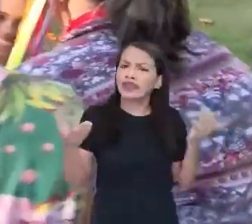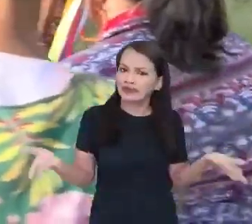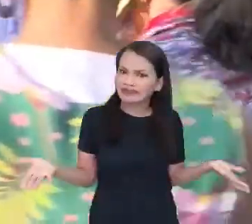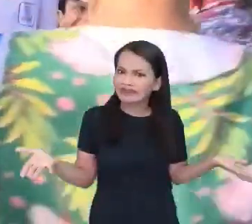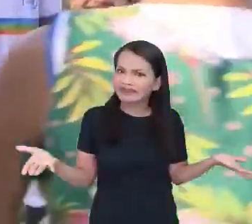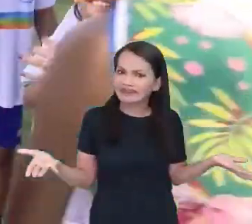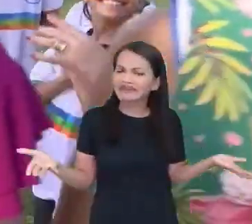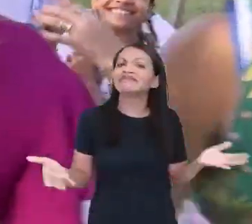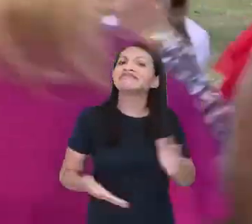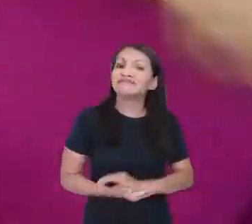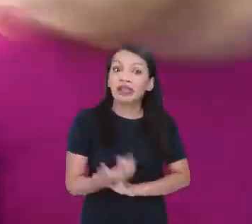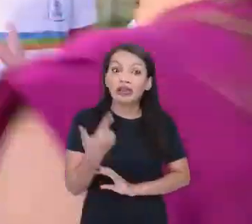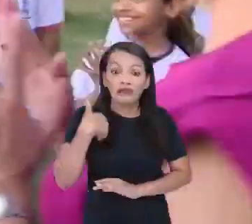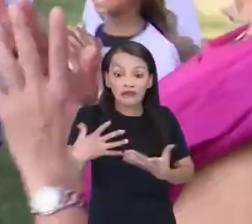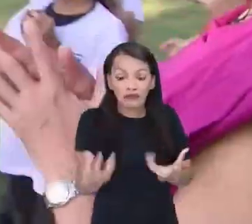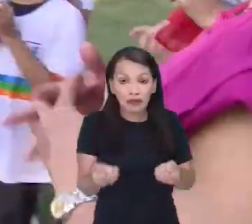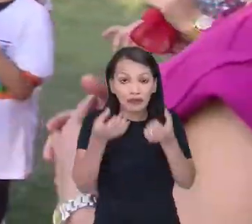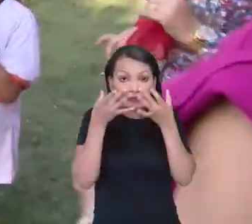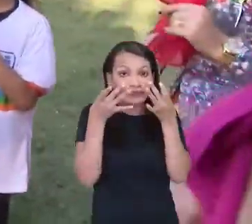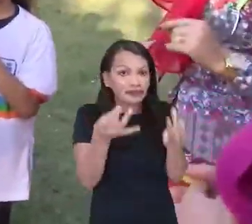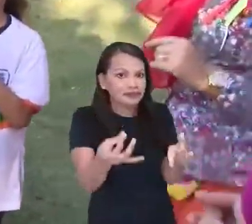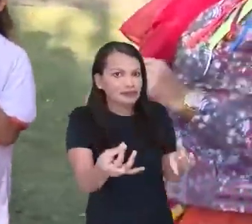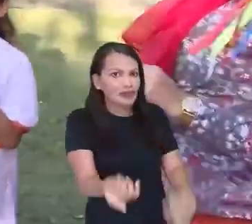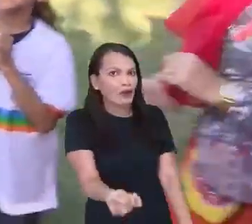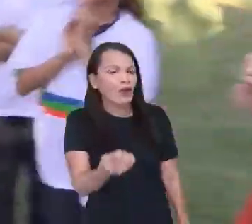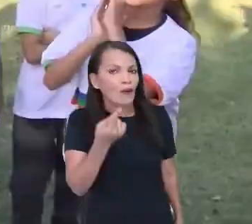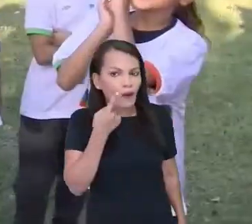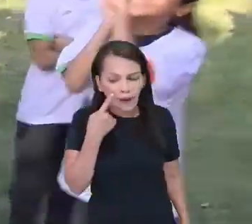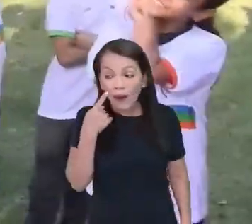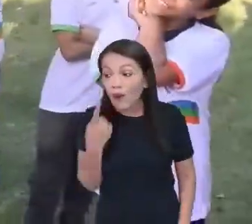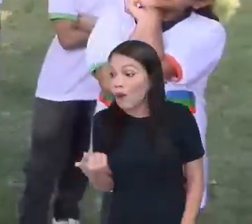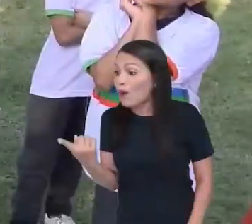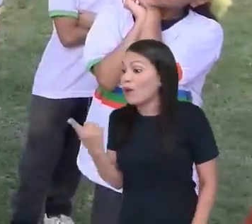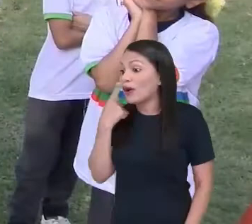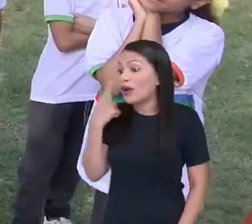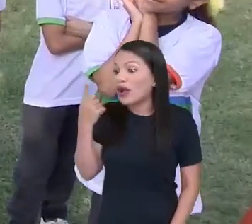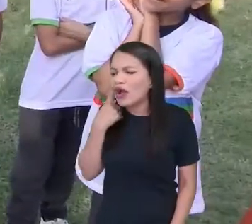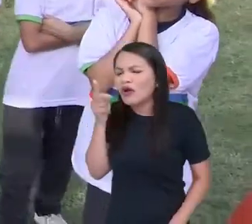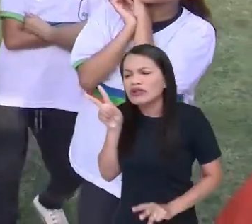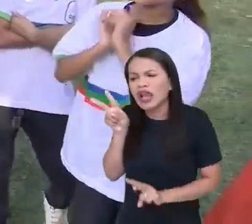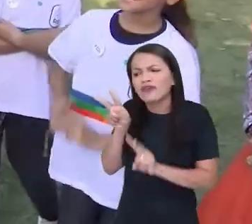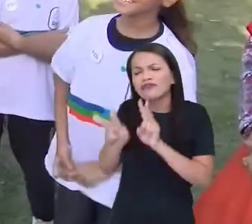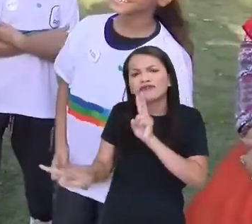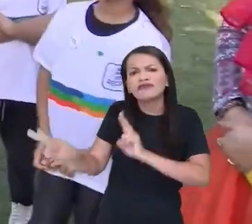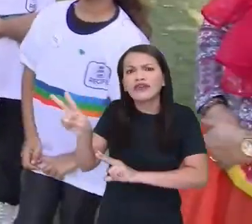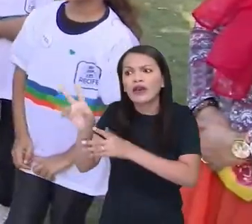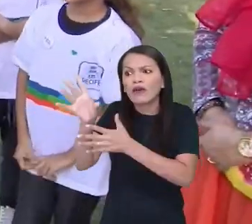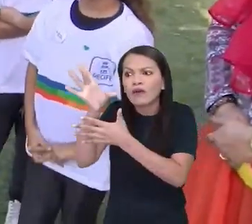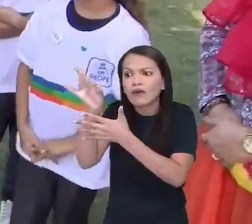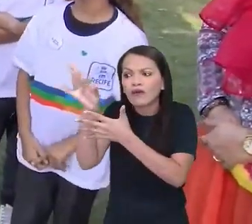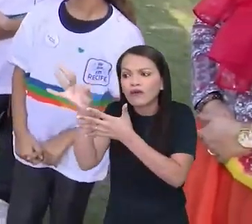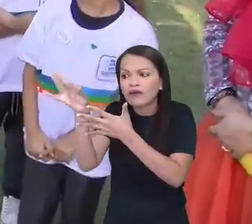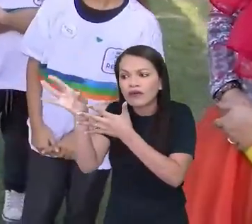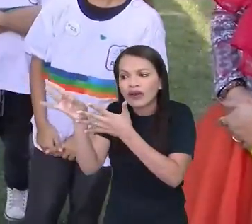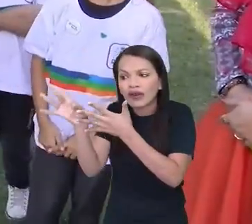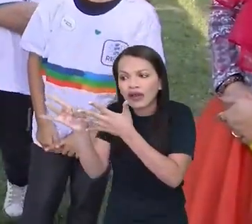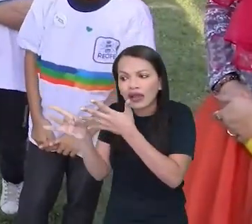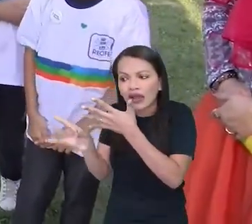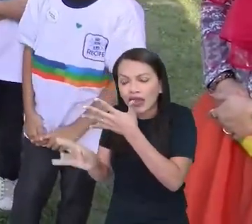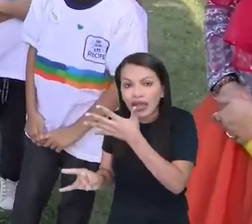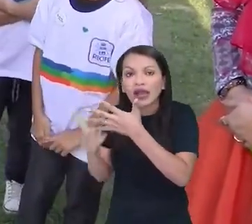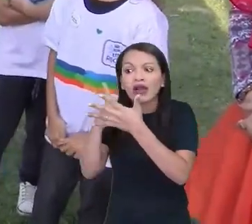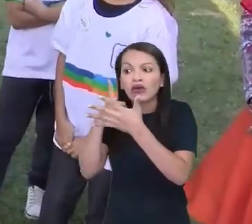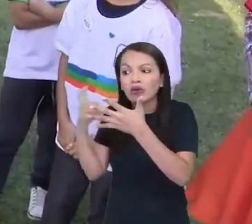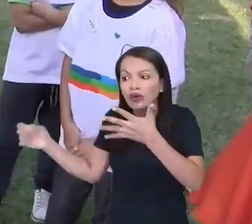Então vamos ficar bem atentos. Olha só! Escuta o detalhe! Vou